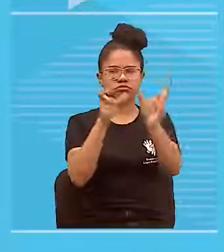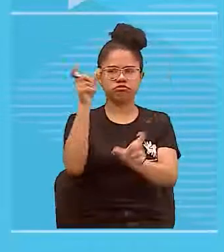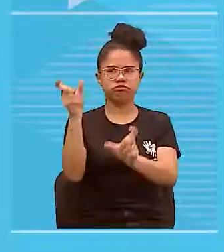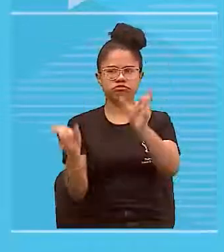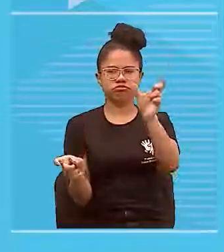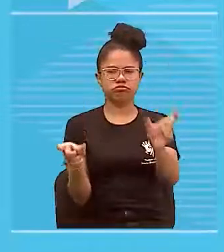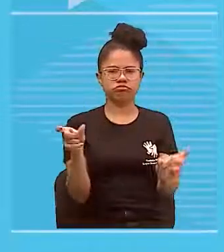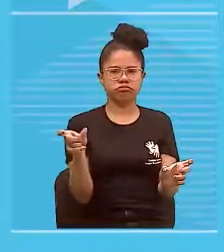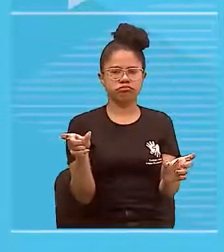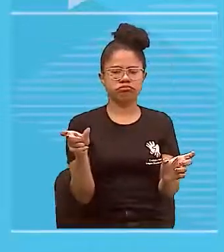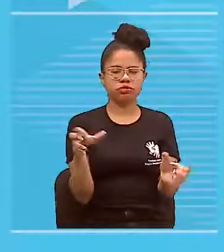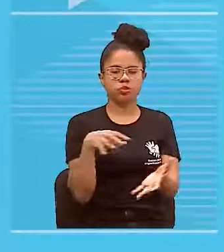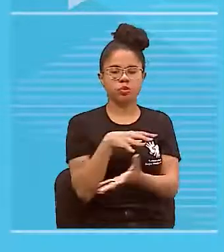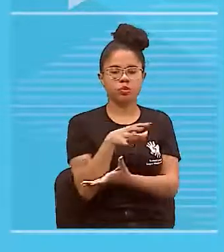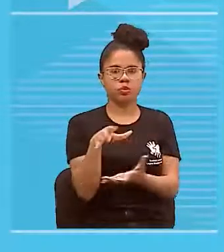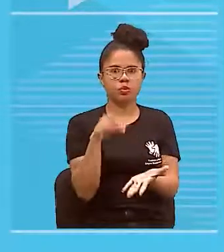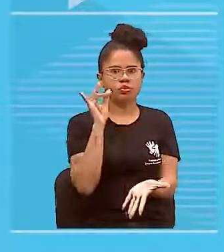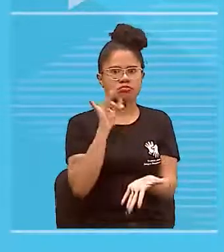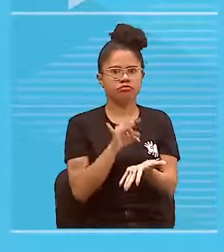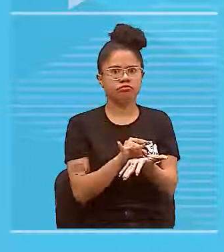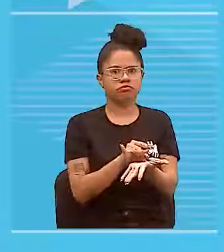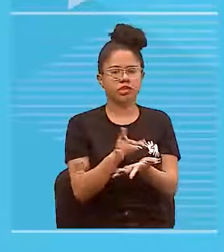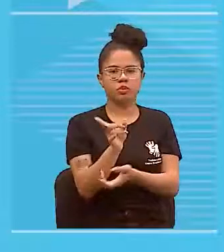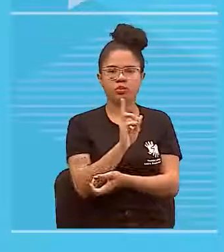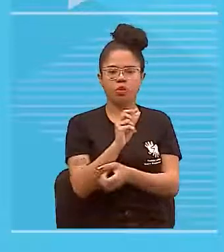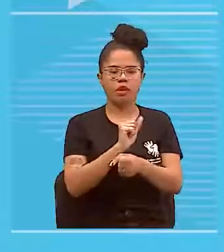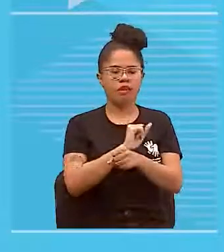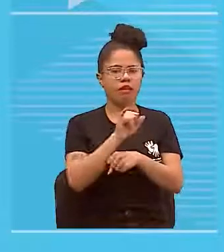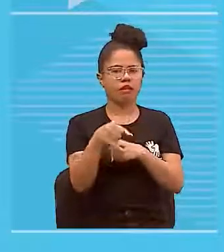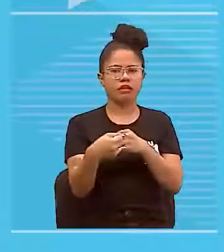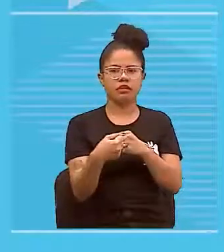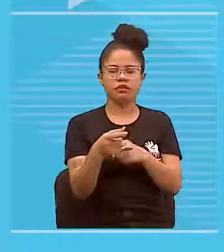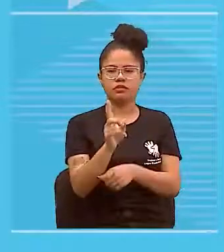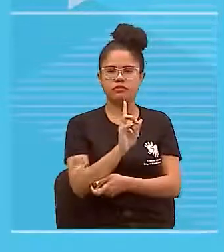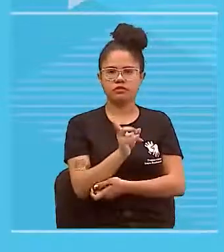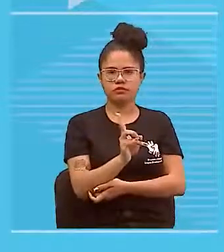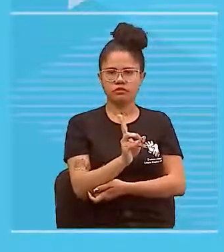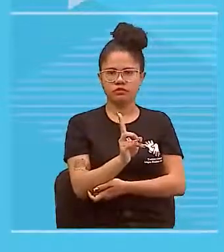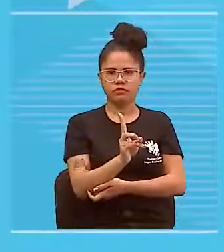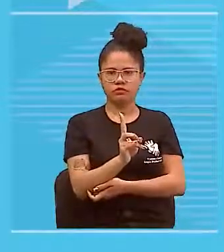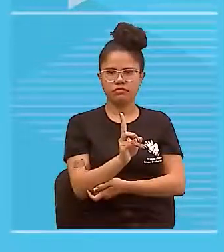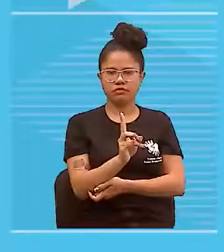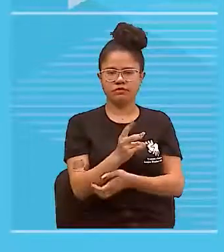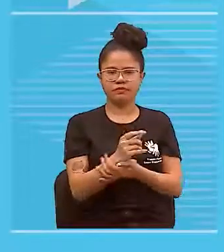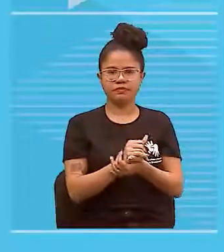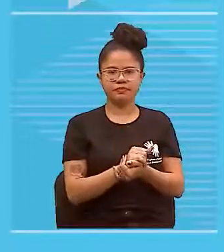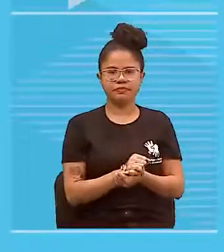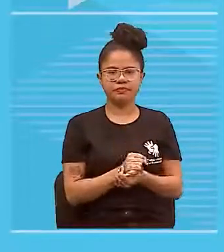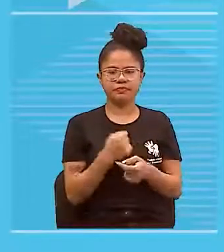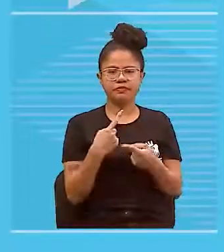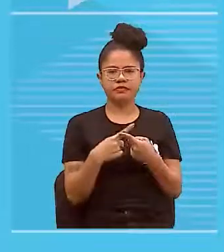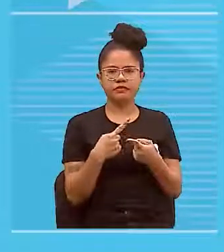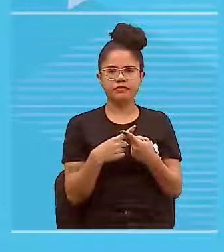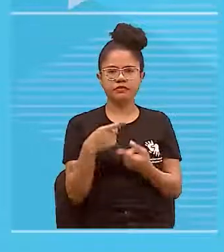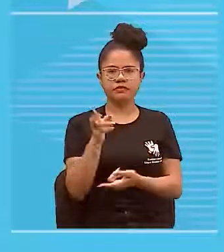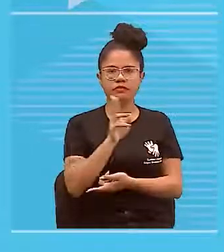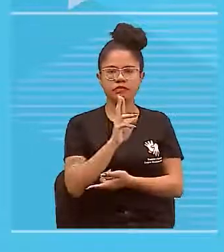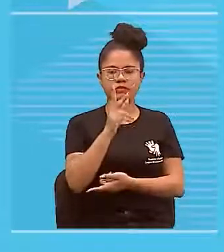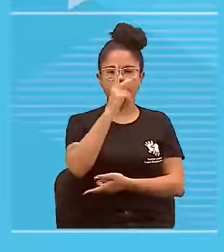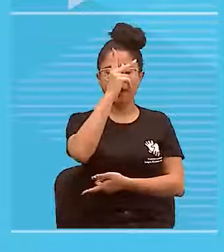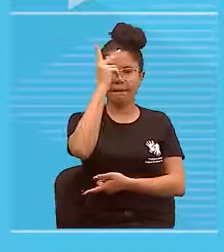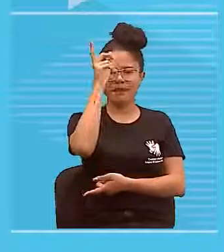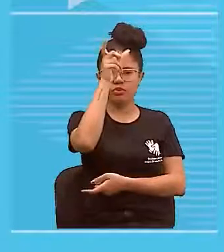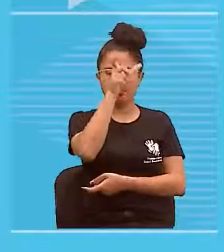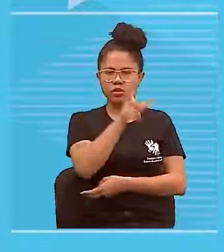né então não são adjetivos né prostituta ali é a